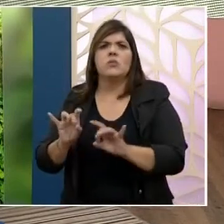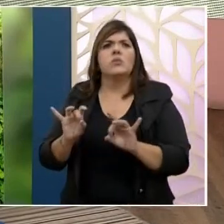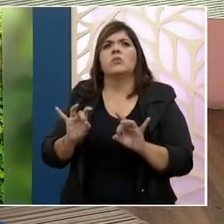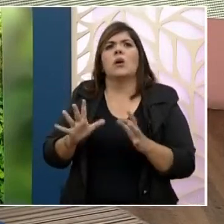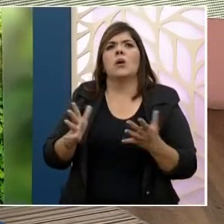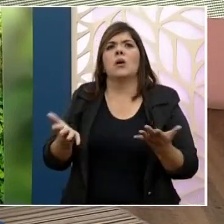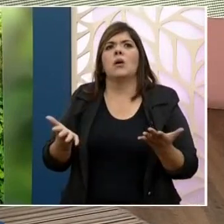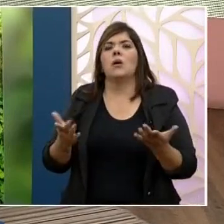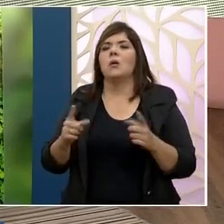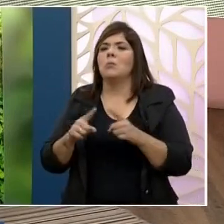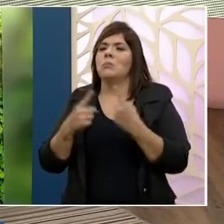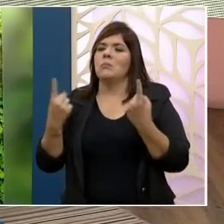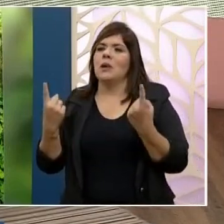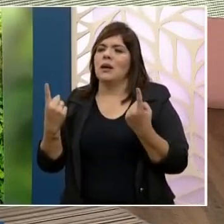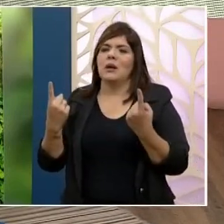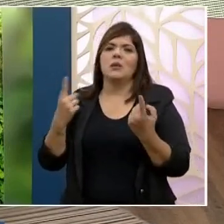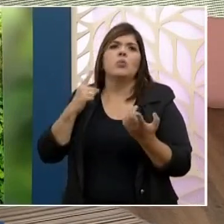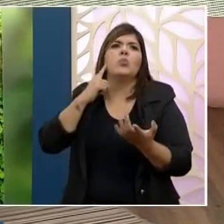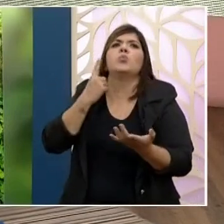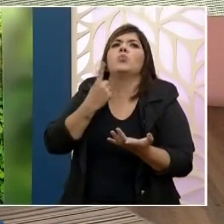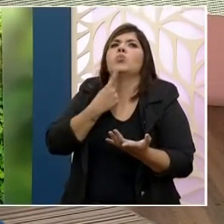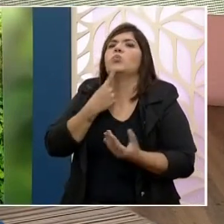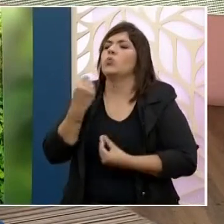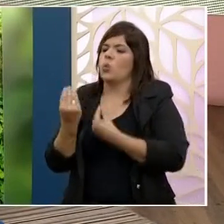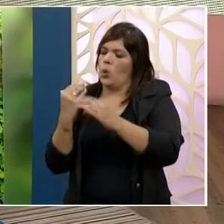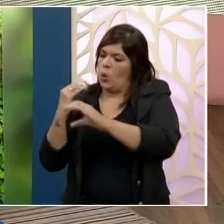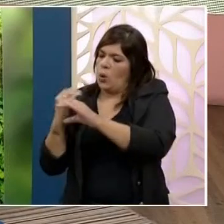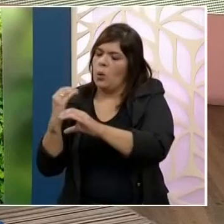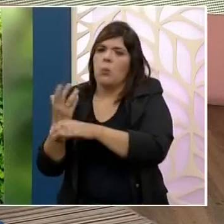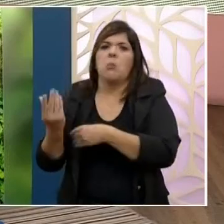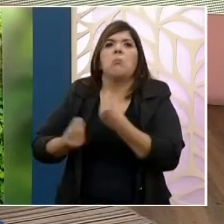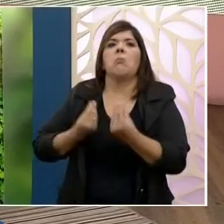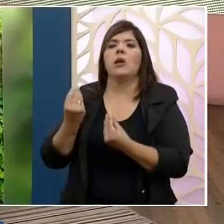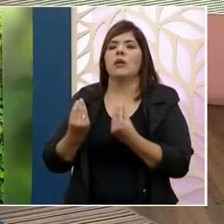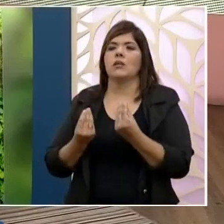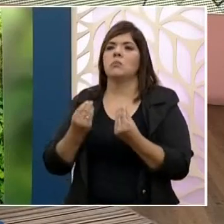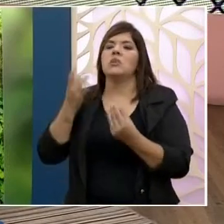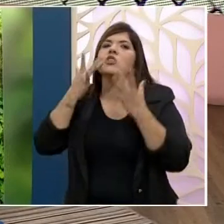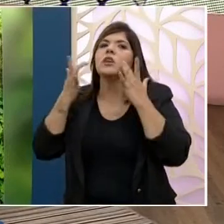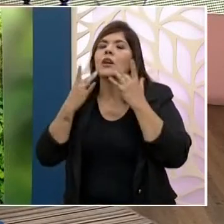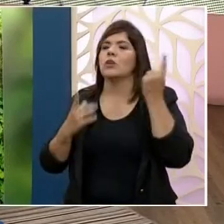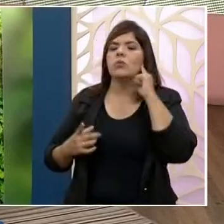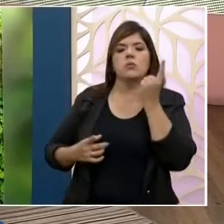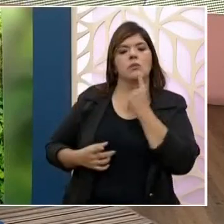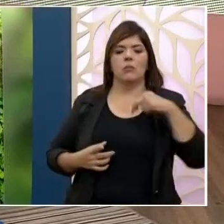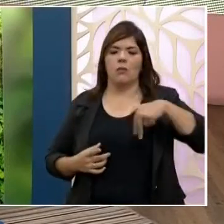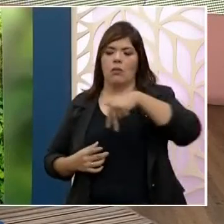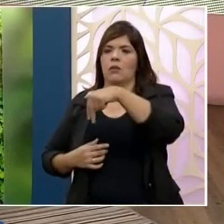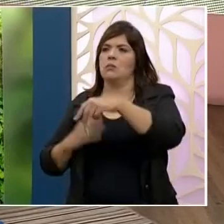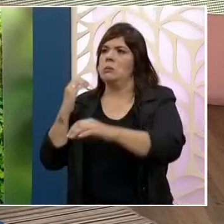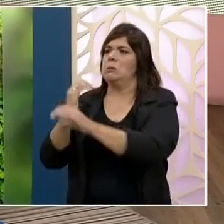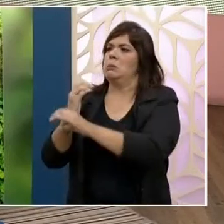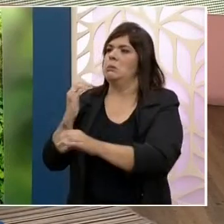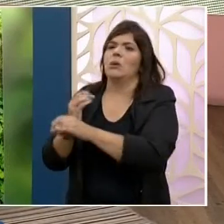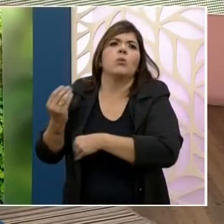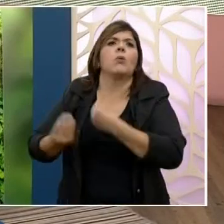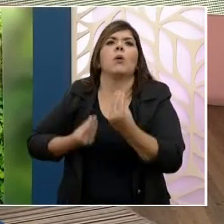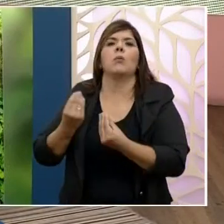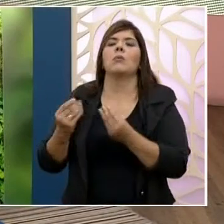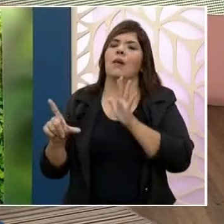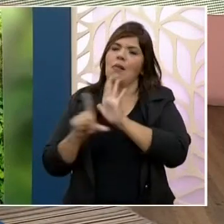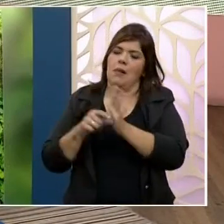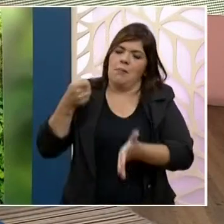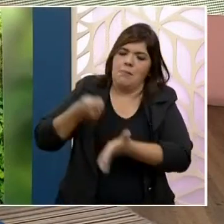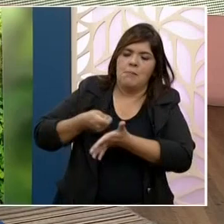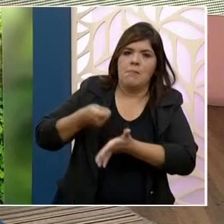aí estava se esquecendo um pouquinho dessa questão comunicacional, né? Que eu falei, a inclusão comunicacional. E aí essa lei, ela veio